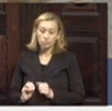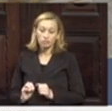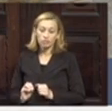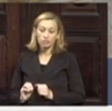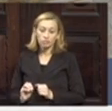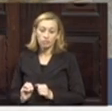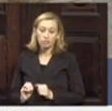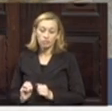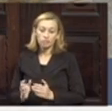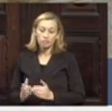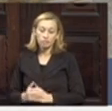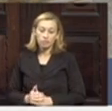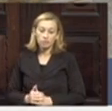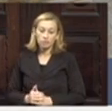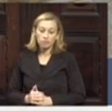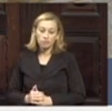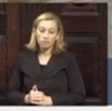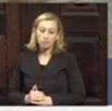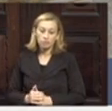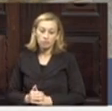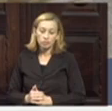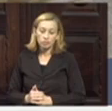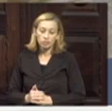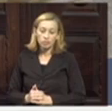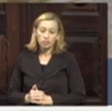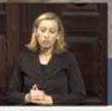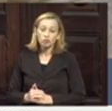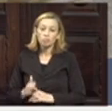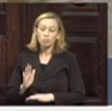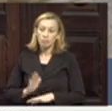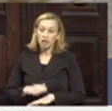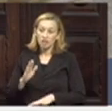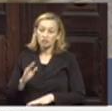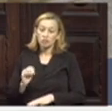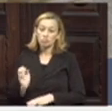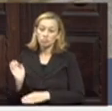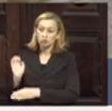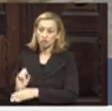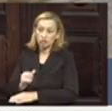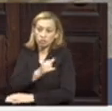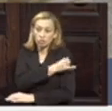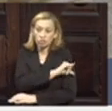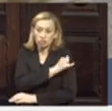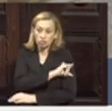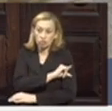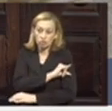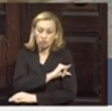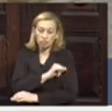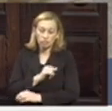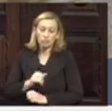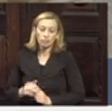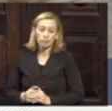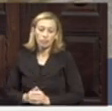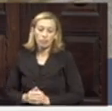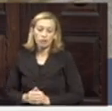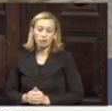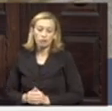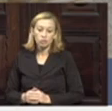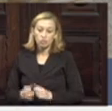de os asfaltos, dizer a massa asfáltica de que trata o capo deste